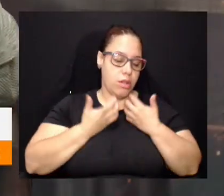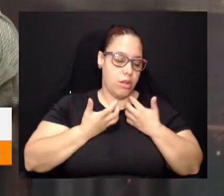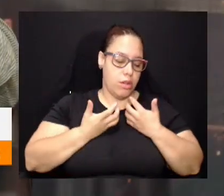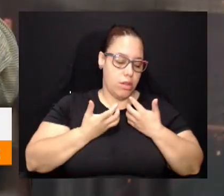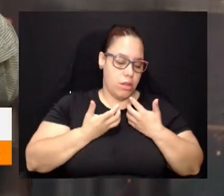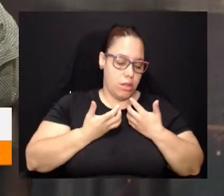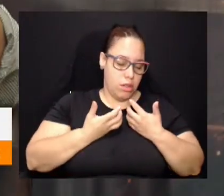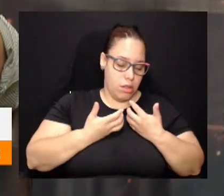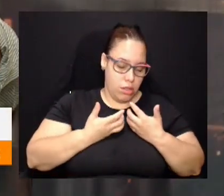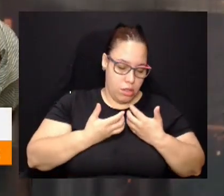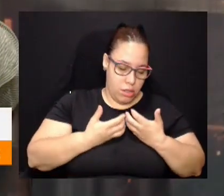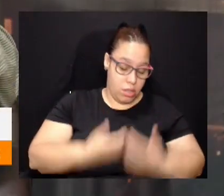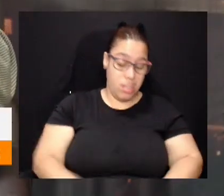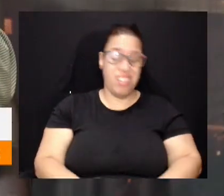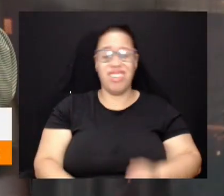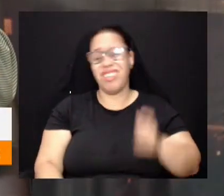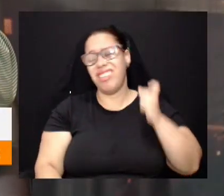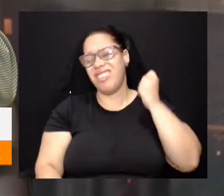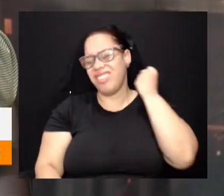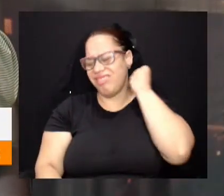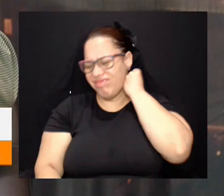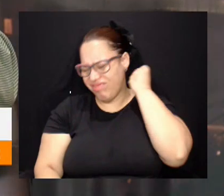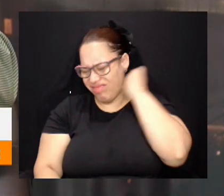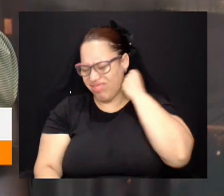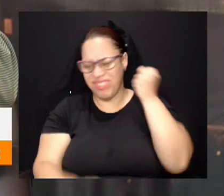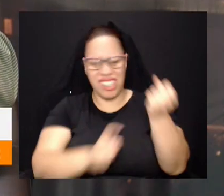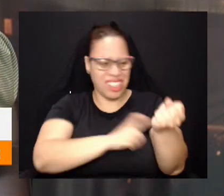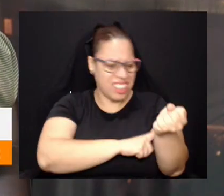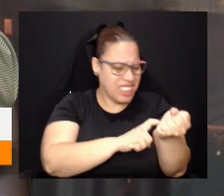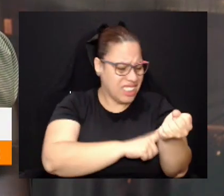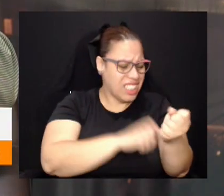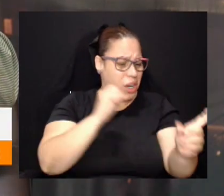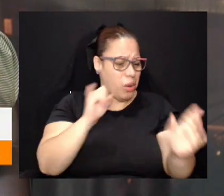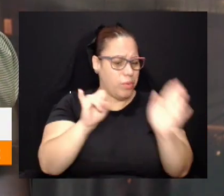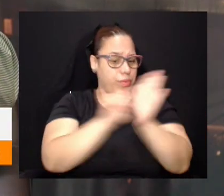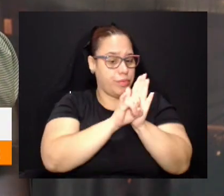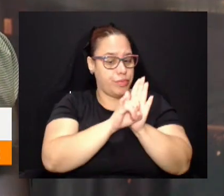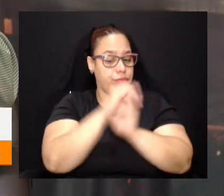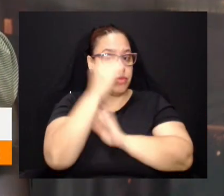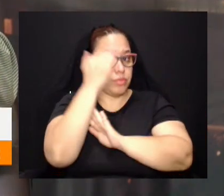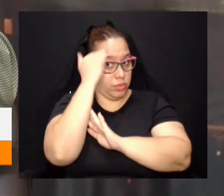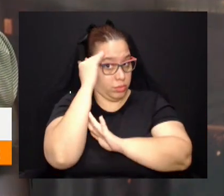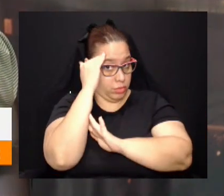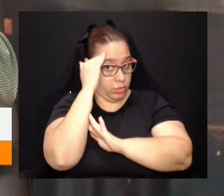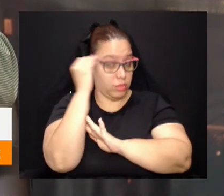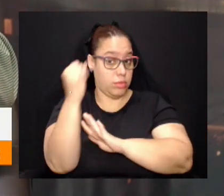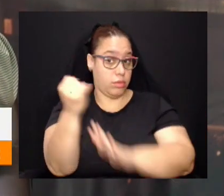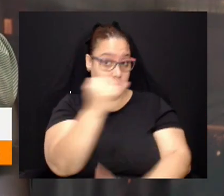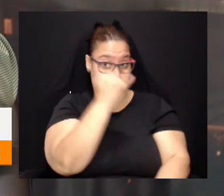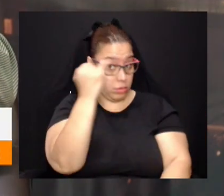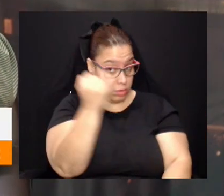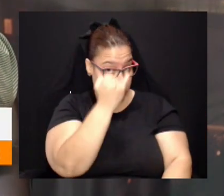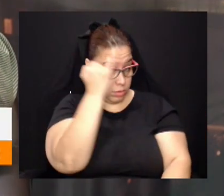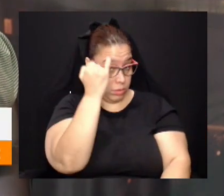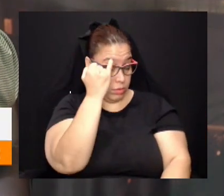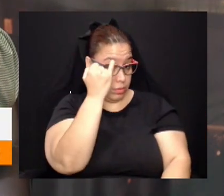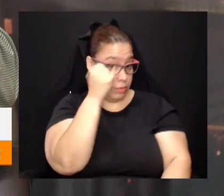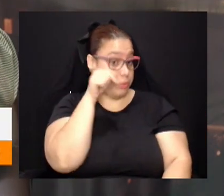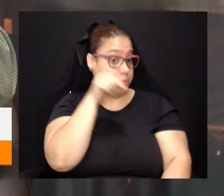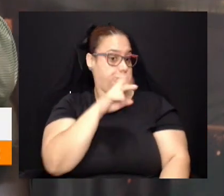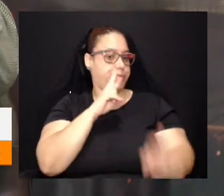é tensão, é estresse. Então, para a gente identificar, eu acho que esse é um ponto importante, que esse